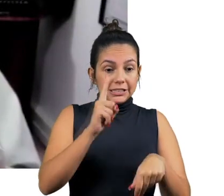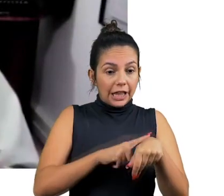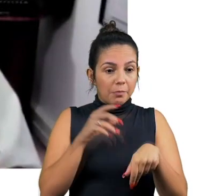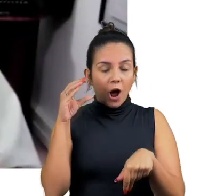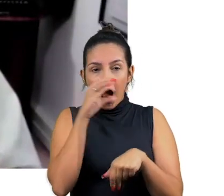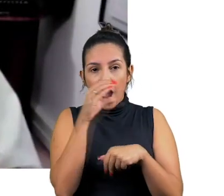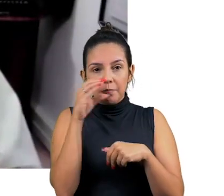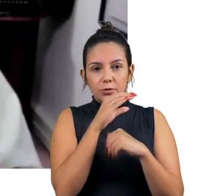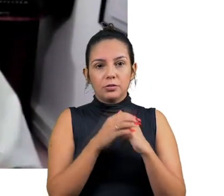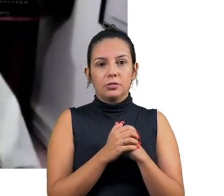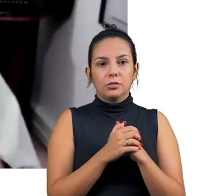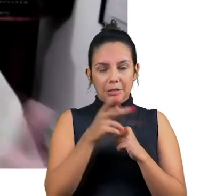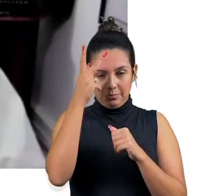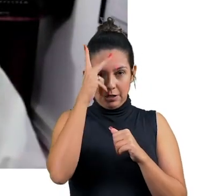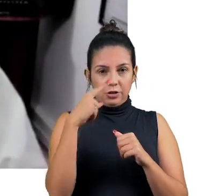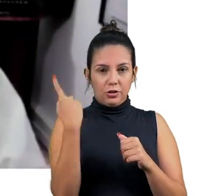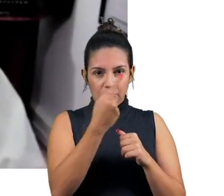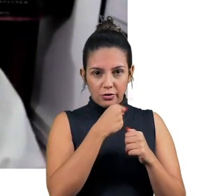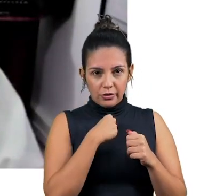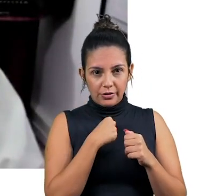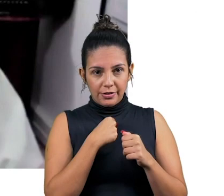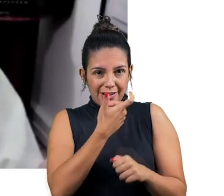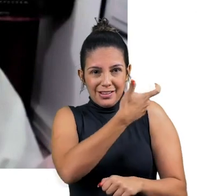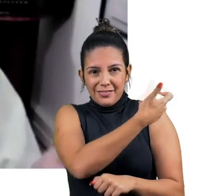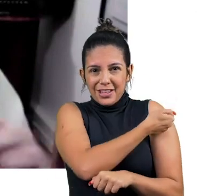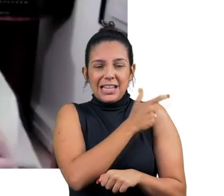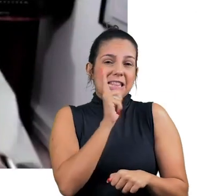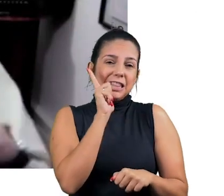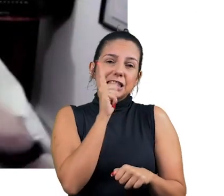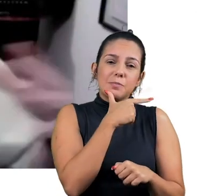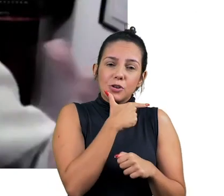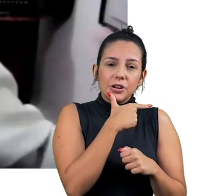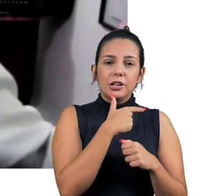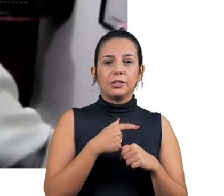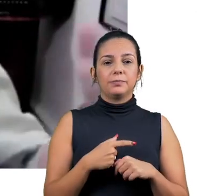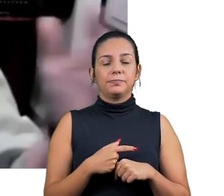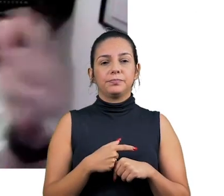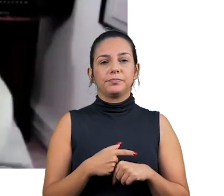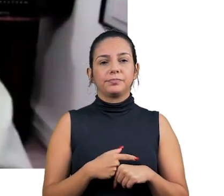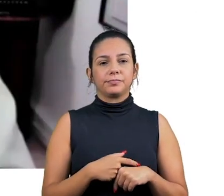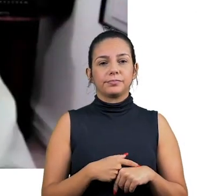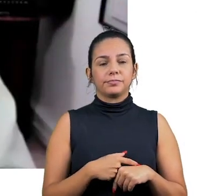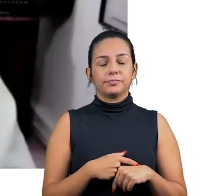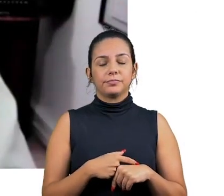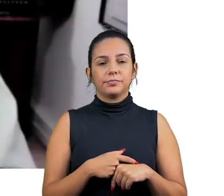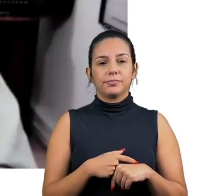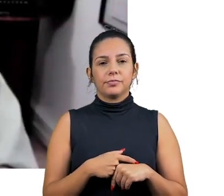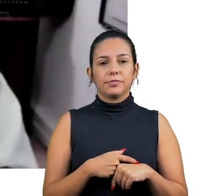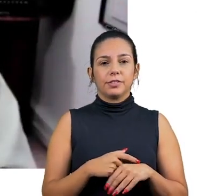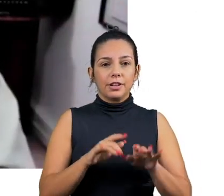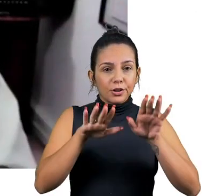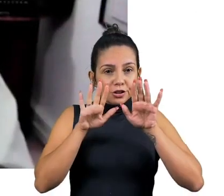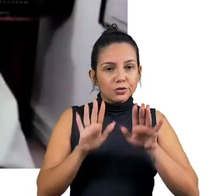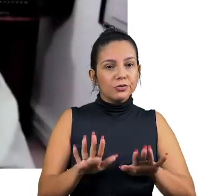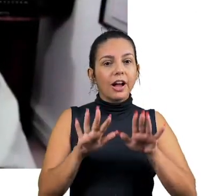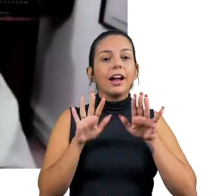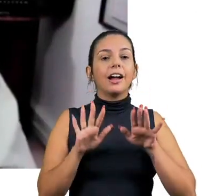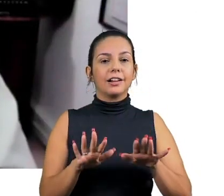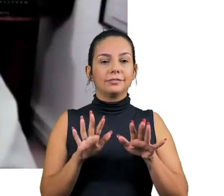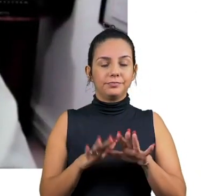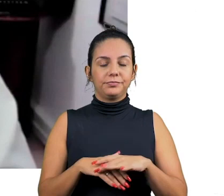acelerado. Agora, para nós, essa vacina está demorando, tá certo? Quer dizer, então, está em câmara lenta.